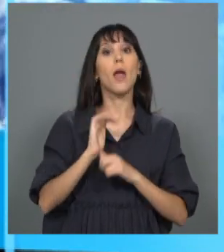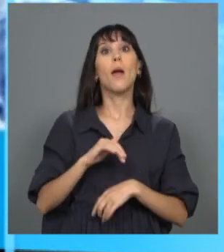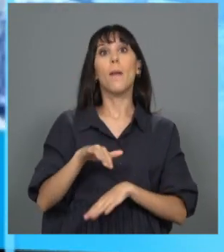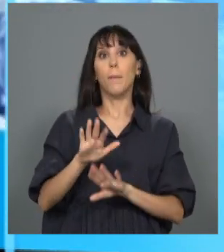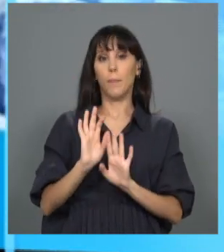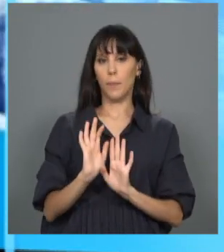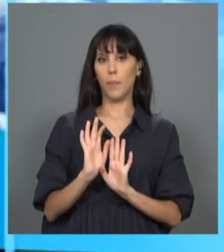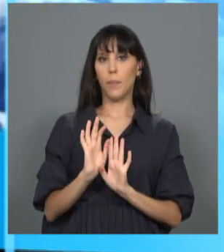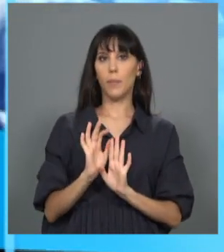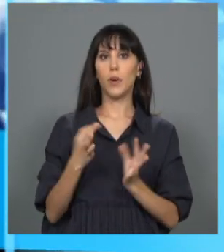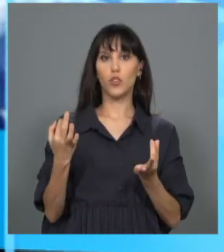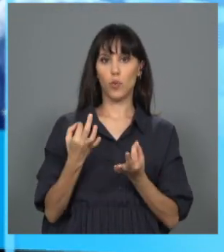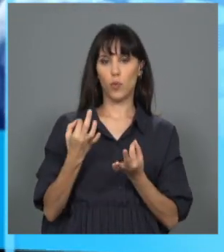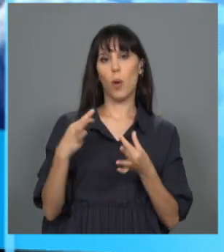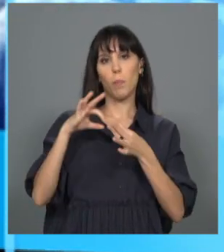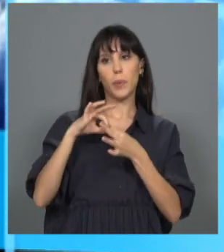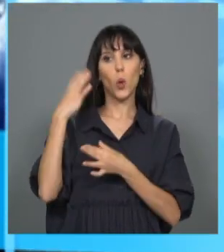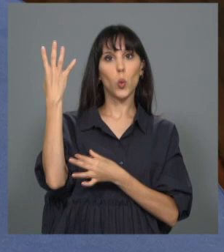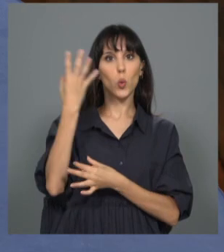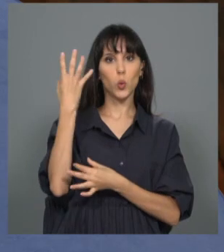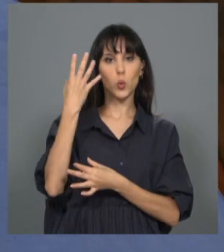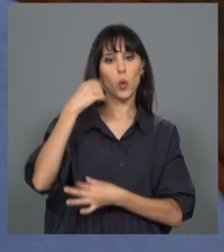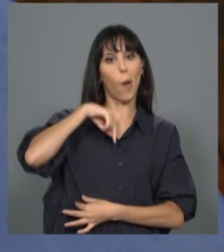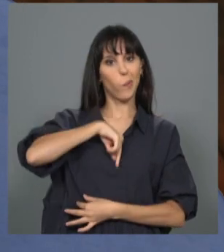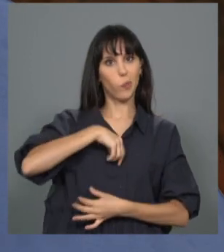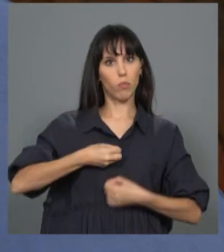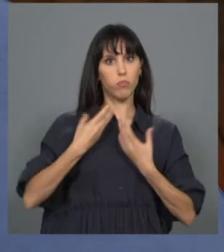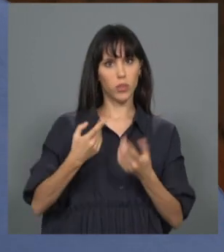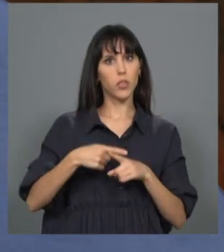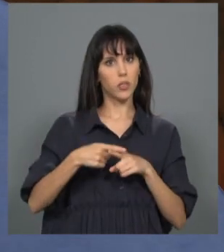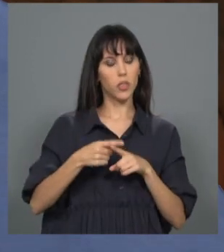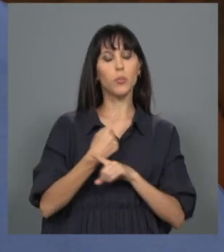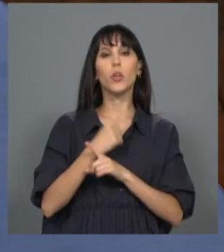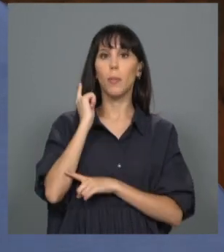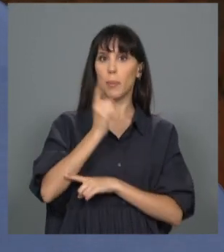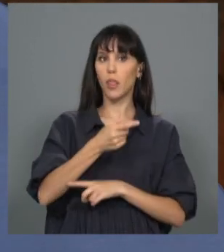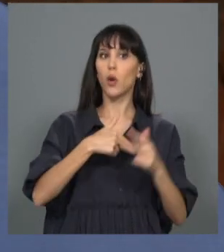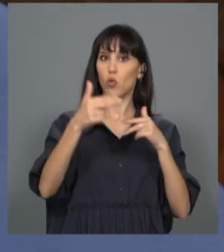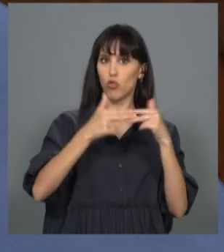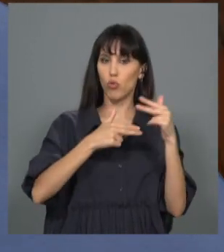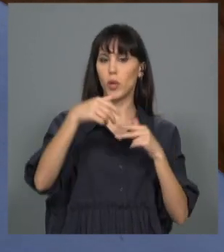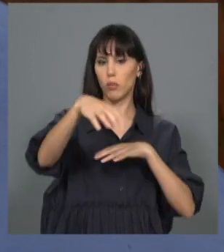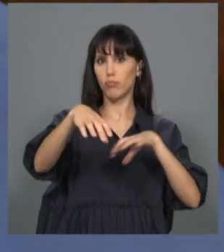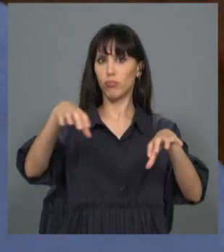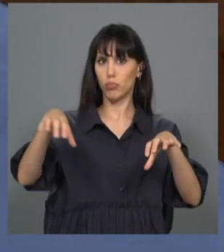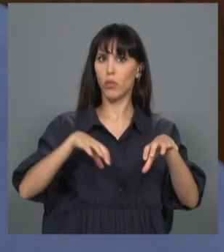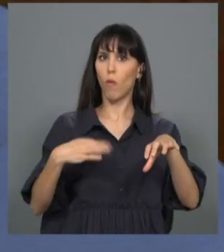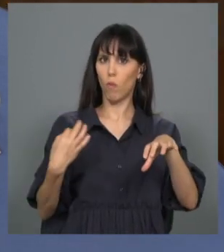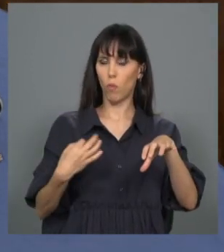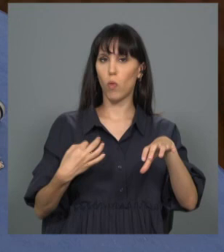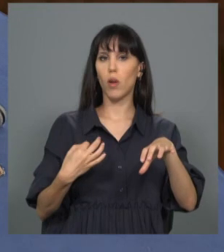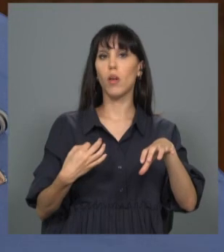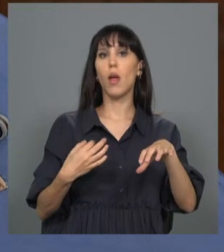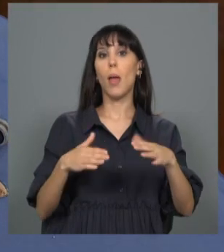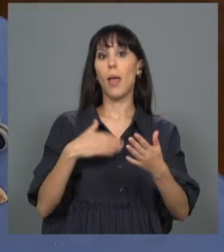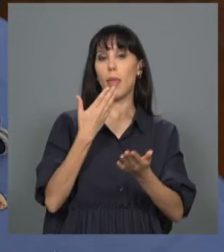teve culturalmente intuições muito interessantes. Mandou construir para